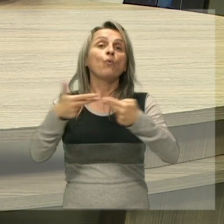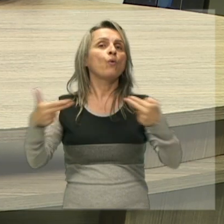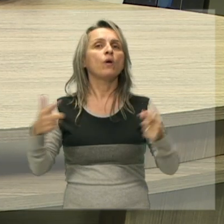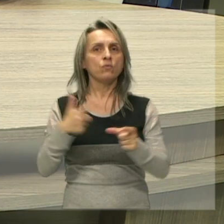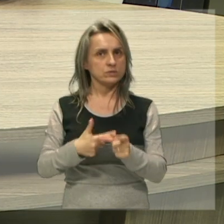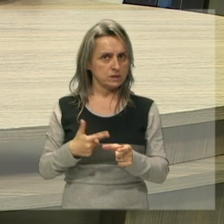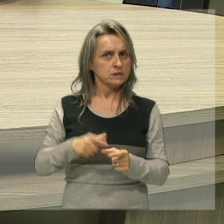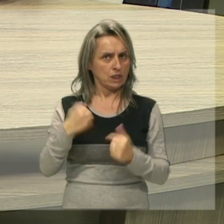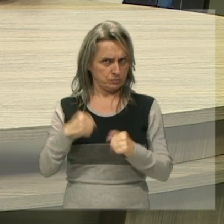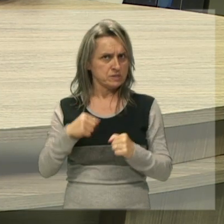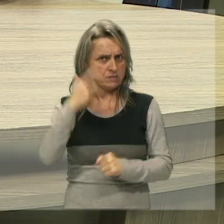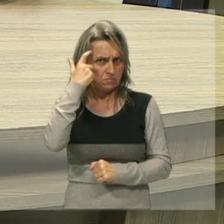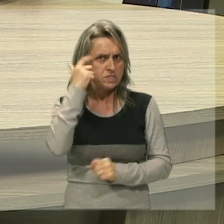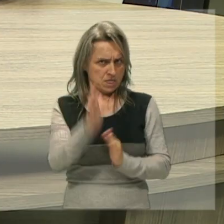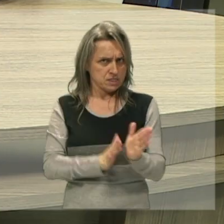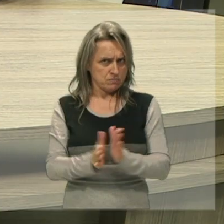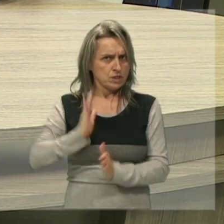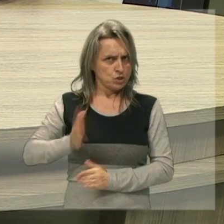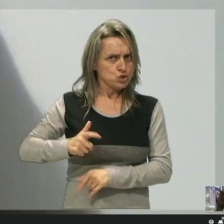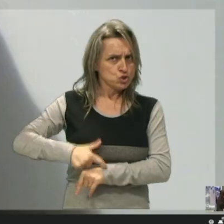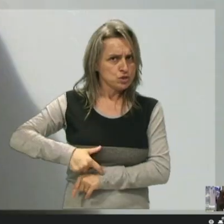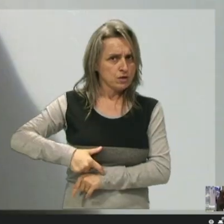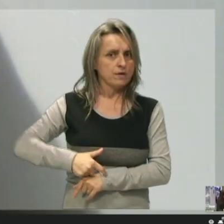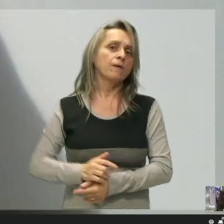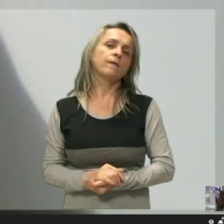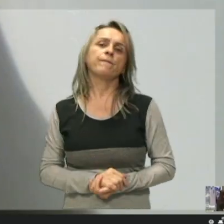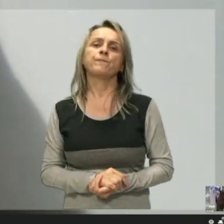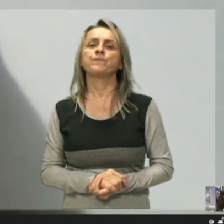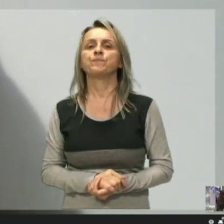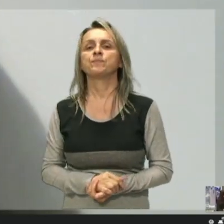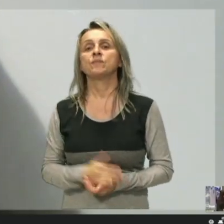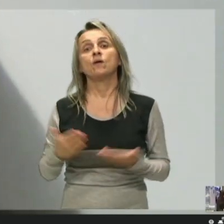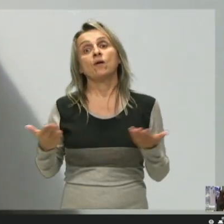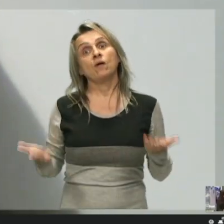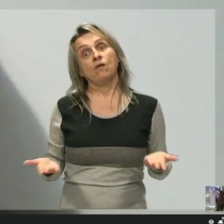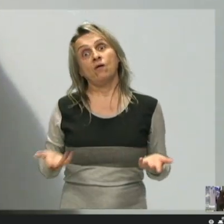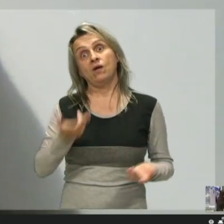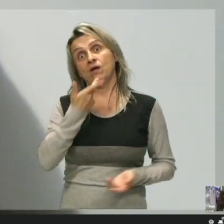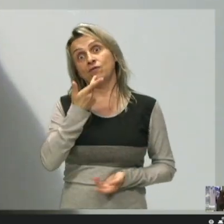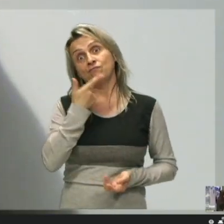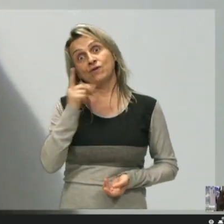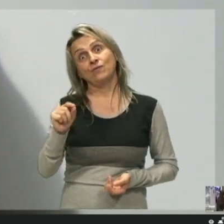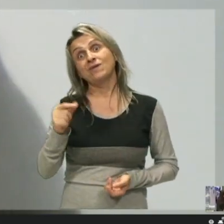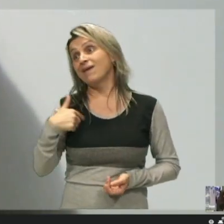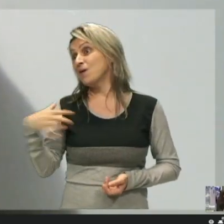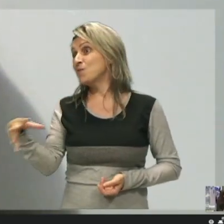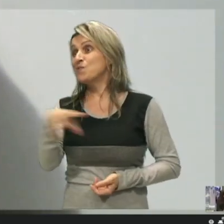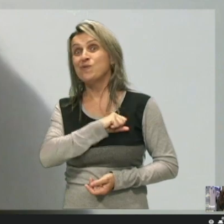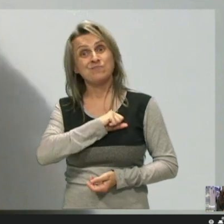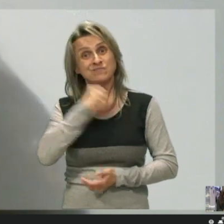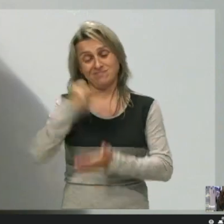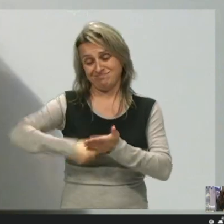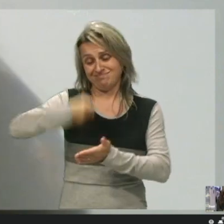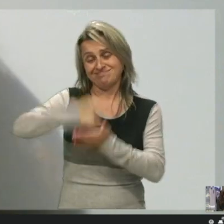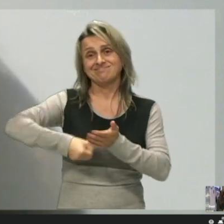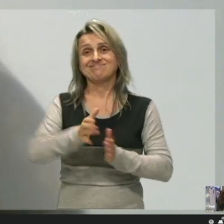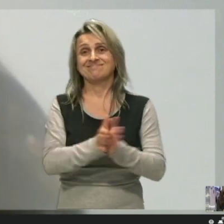cidade? Olha, Elisa, eu vou falar que eu amo lutar por essa causa, mas eu estou cansada, porque assim, ó, a acessibilidade, ela é